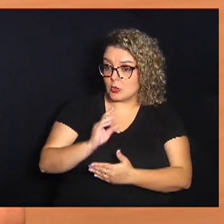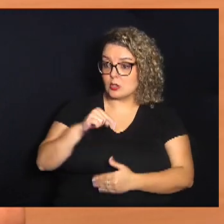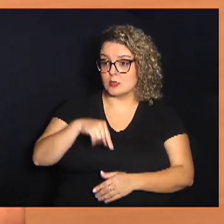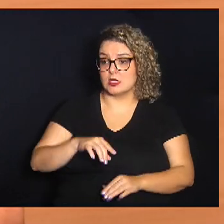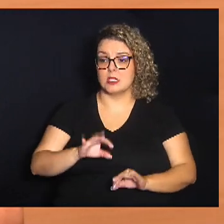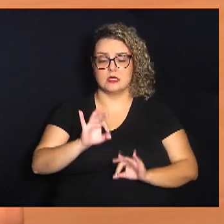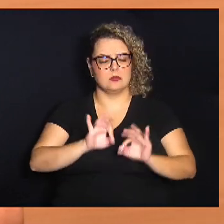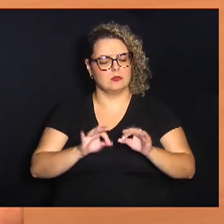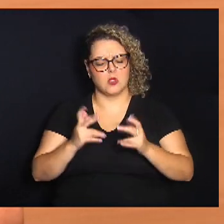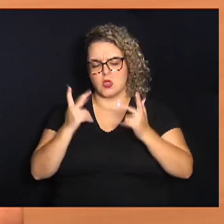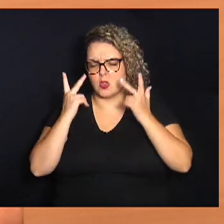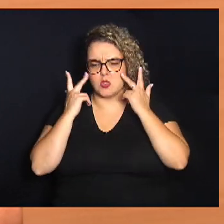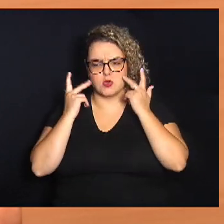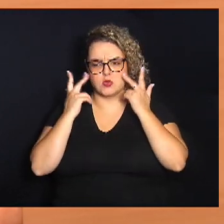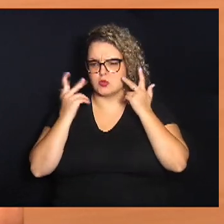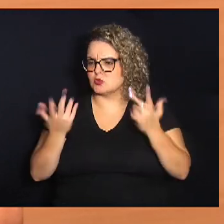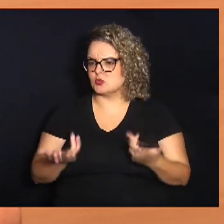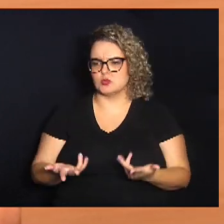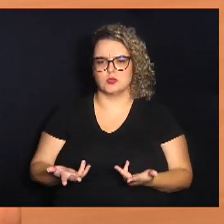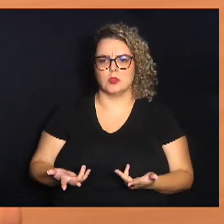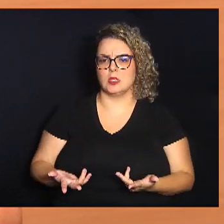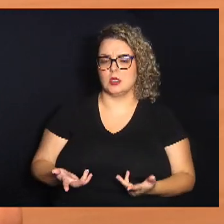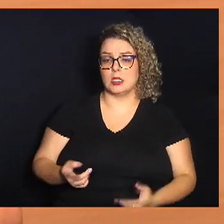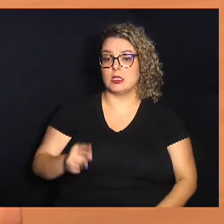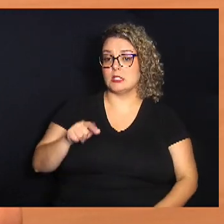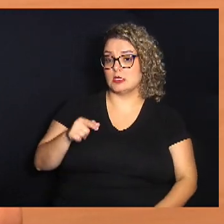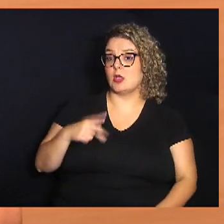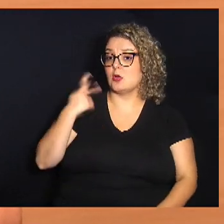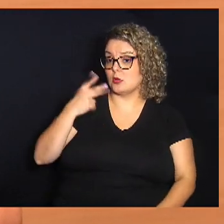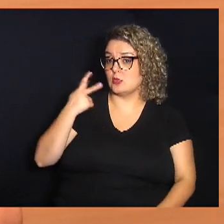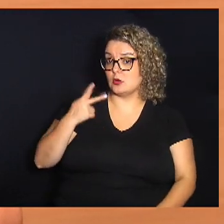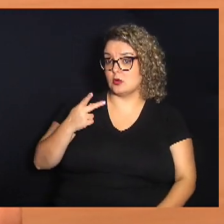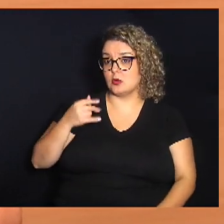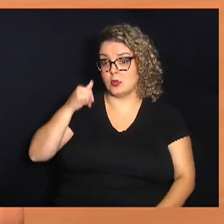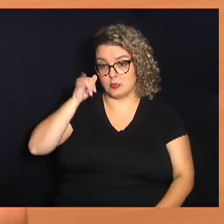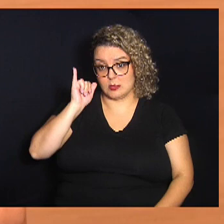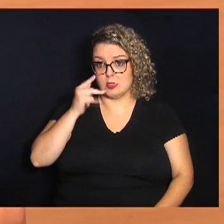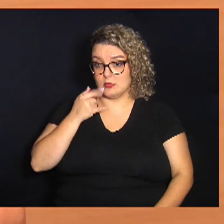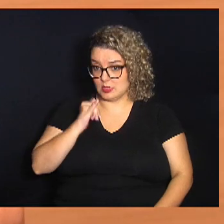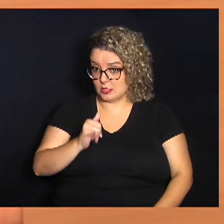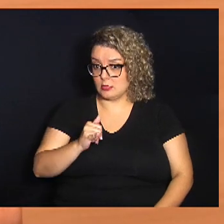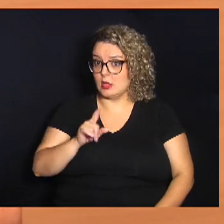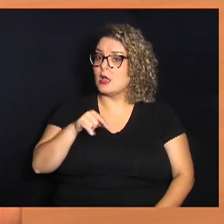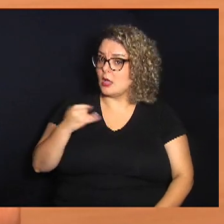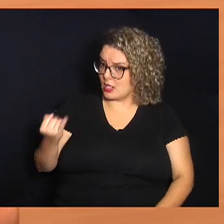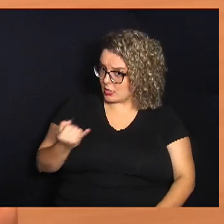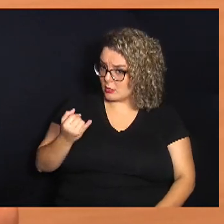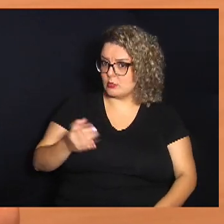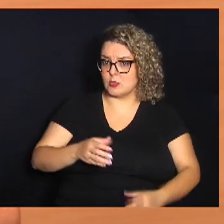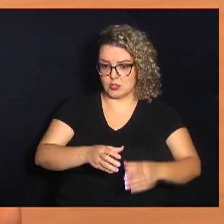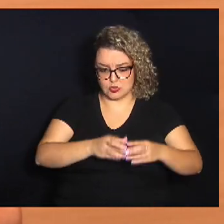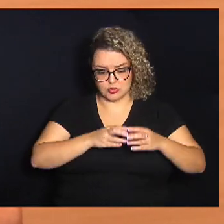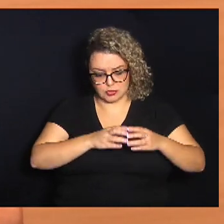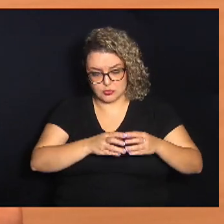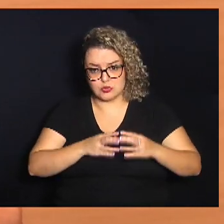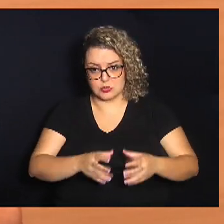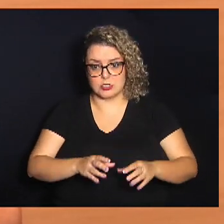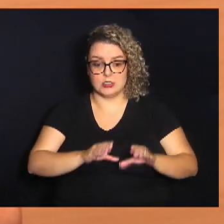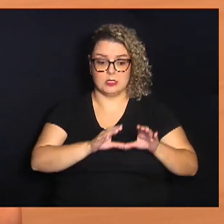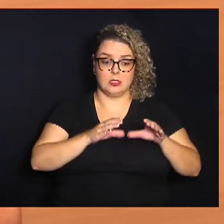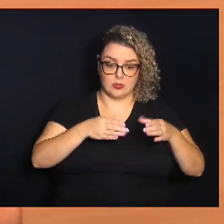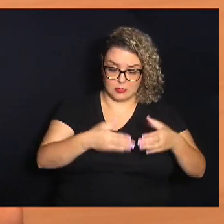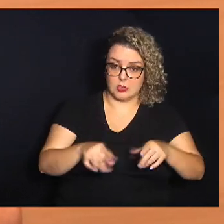maior tranquilidade, que eu acho que é aquilo que o vereador Paulo falou. É importantíssimo esse convívio, tanto da